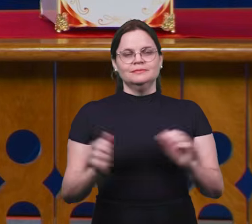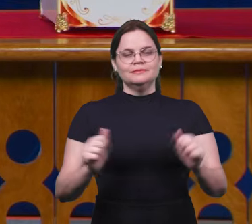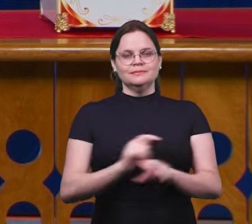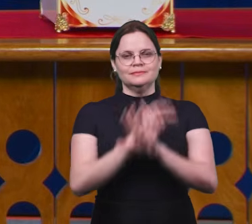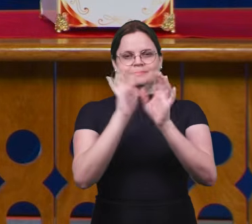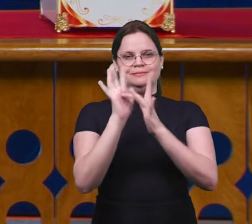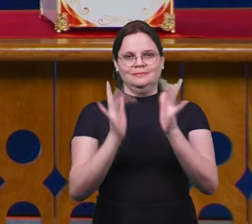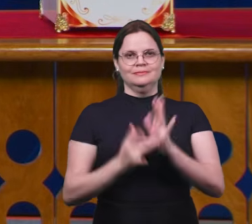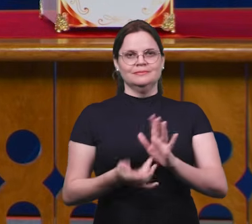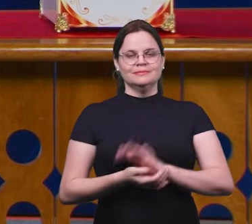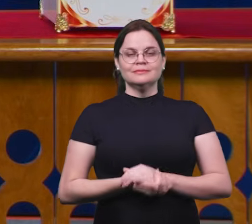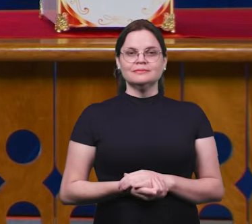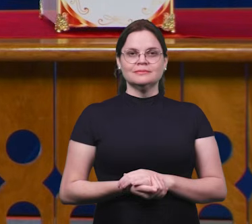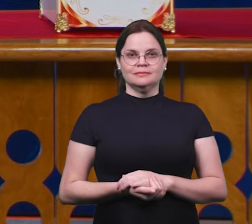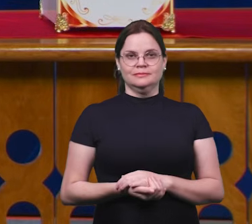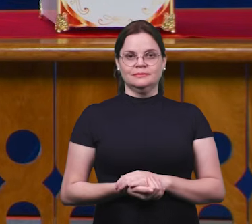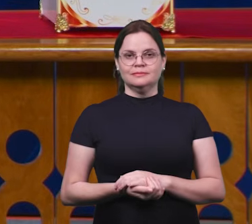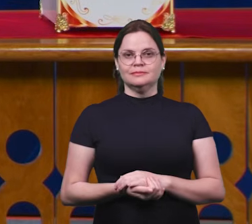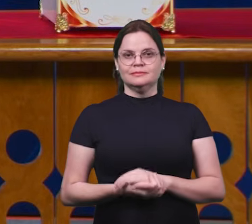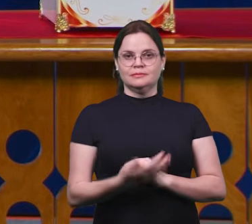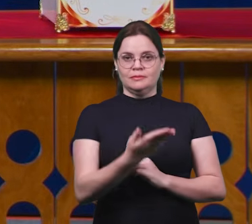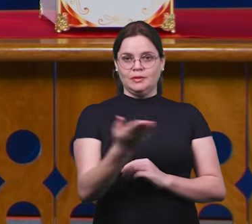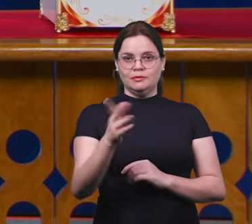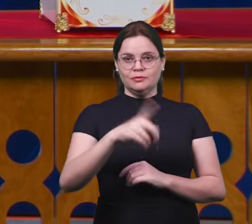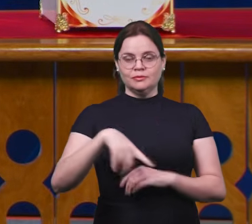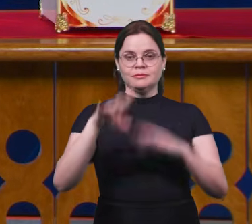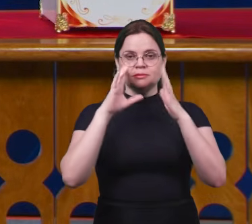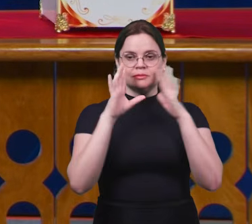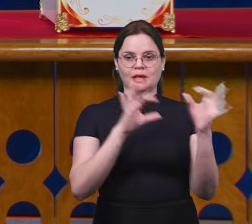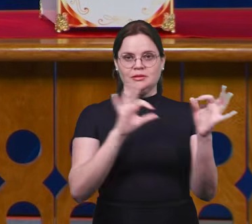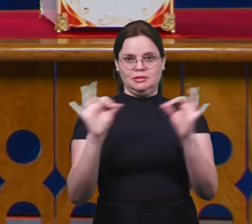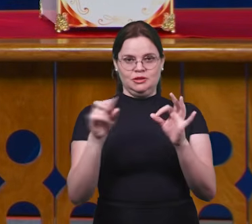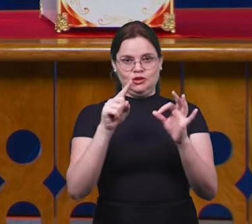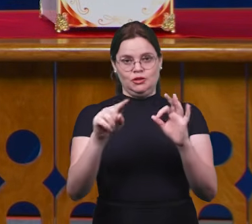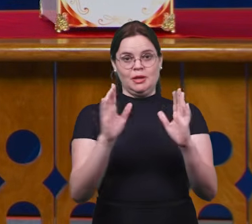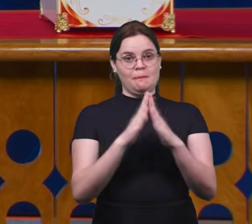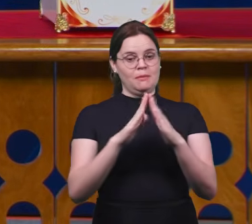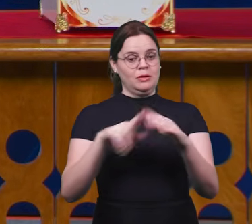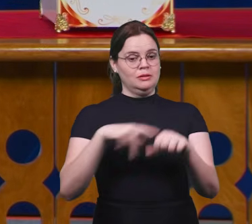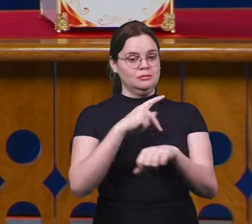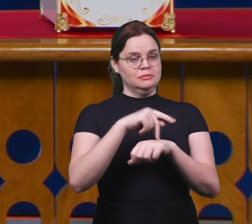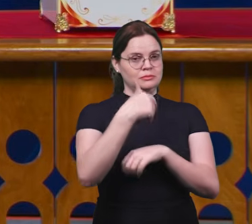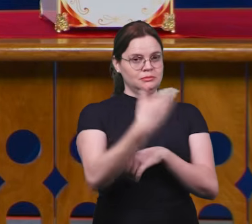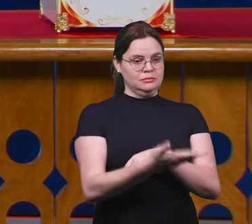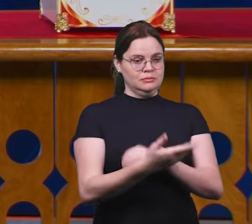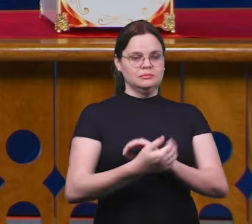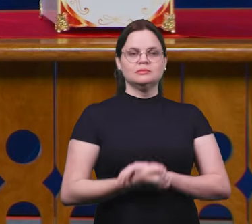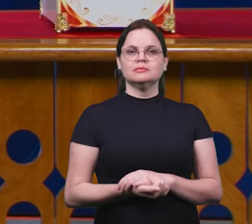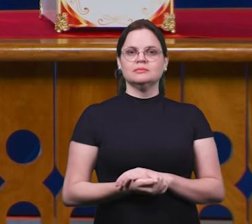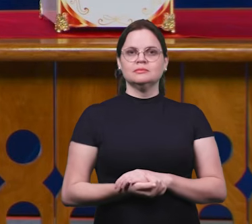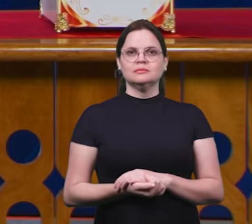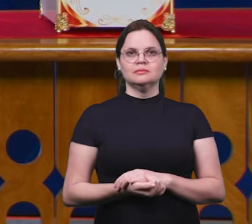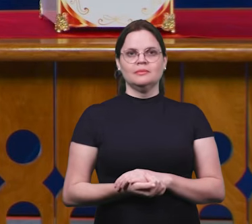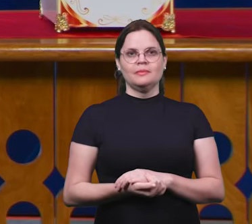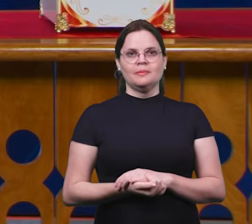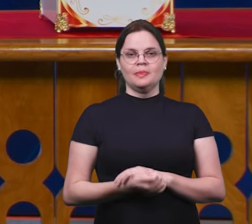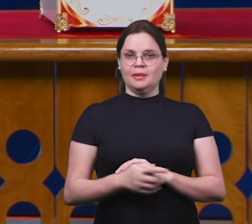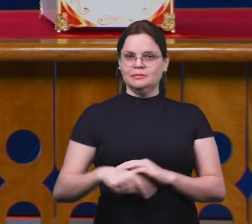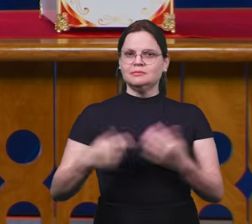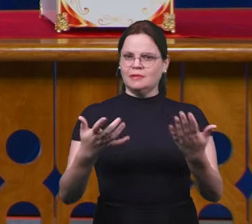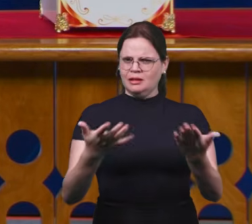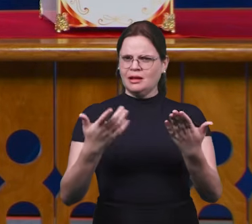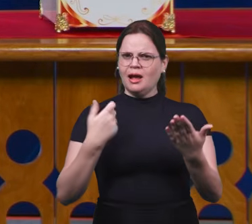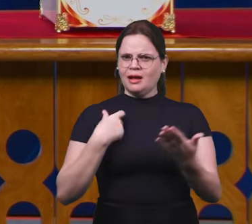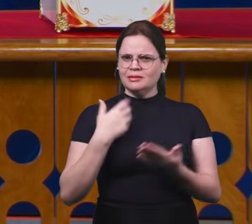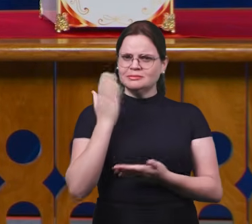Glória a Jesus. Você que está no exterior, nós gostaríamos muito